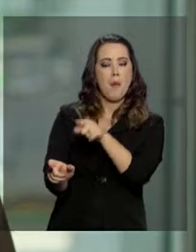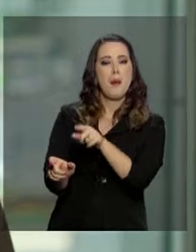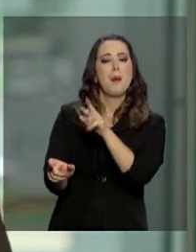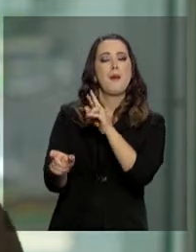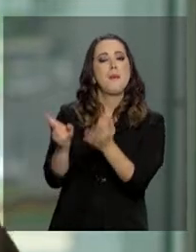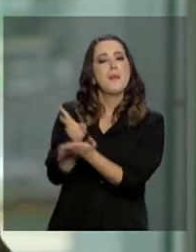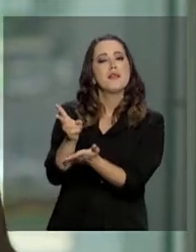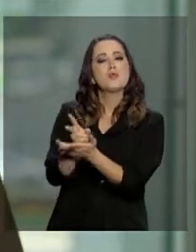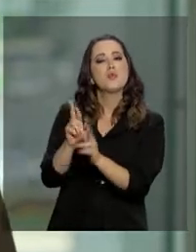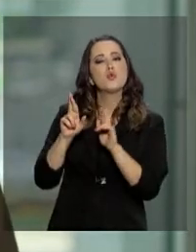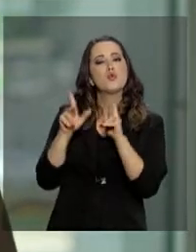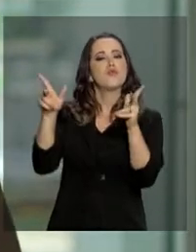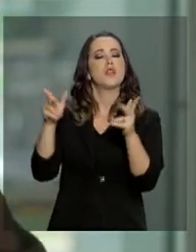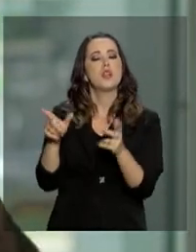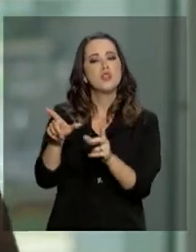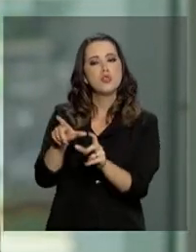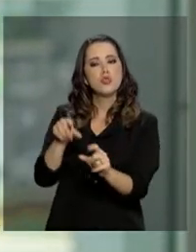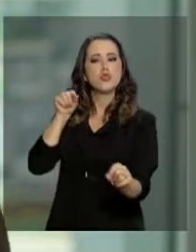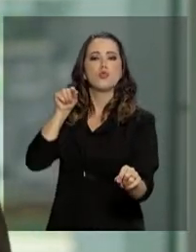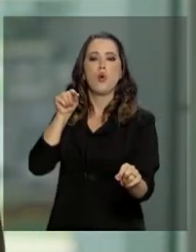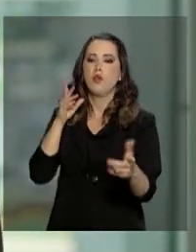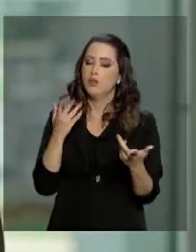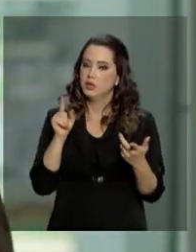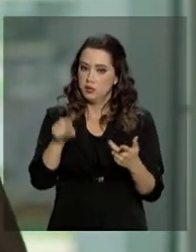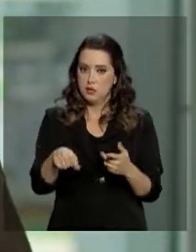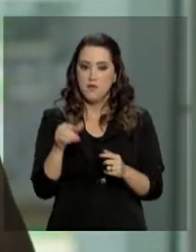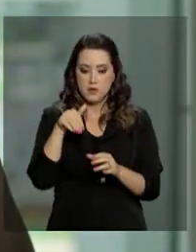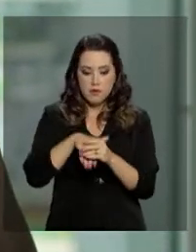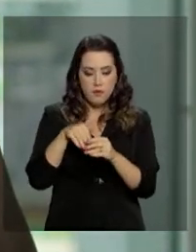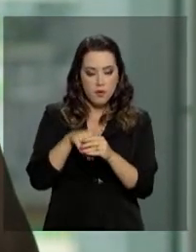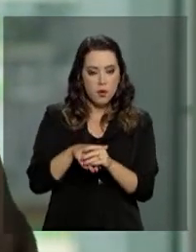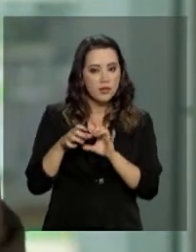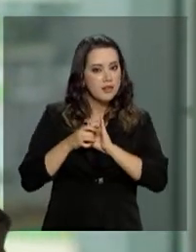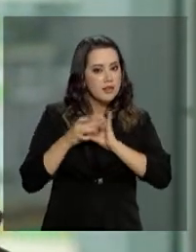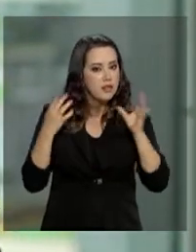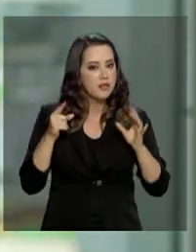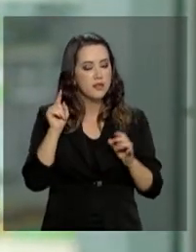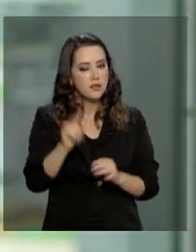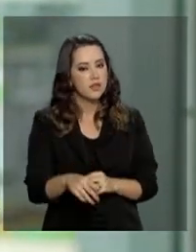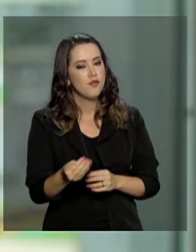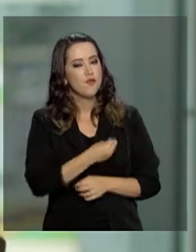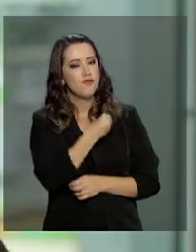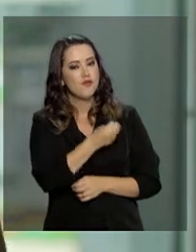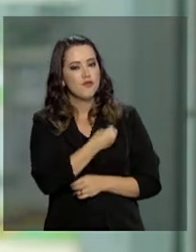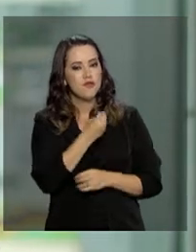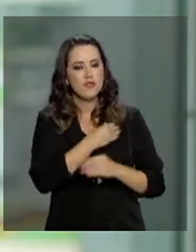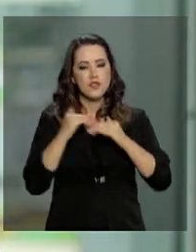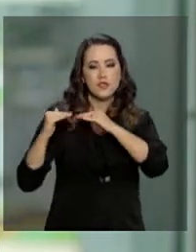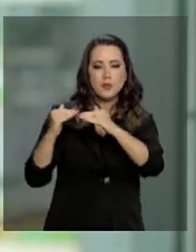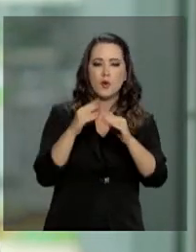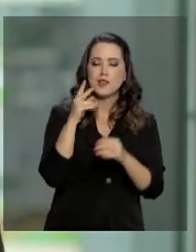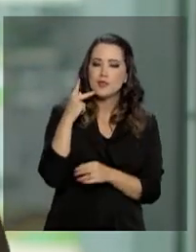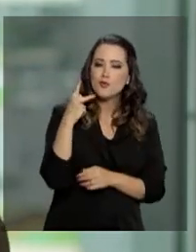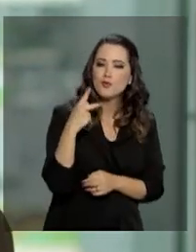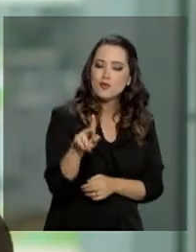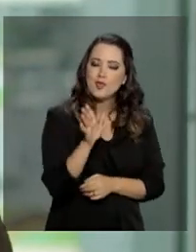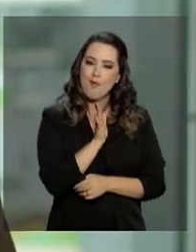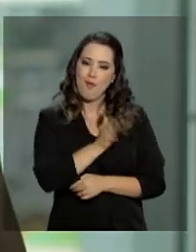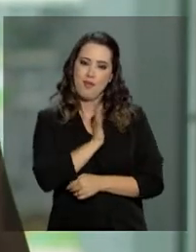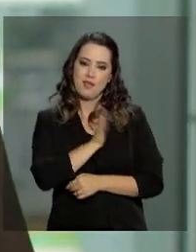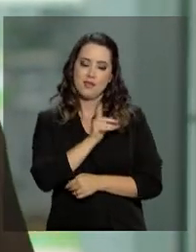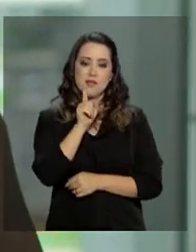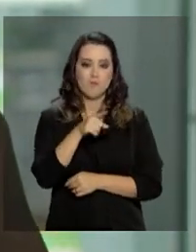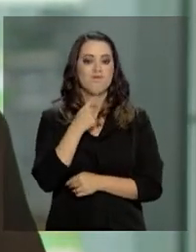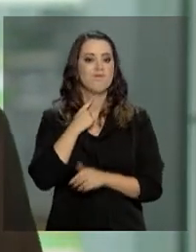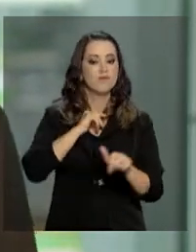outra. Na hora do voto, você é soberano. Viva a democracia dentro de seu coração. É na